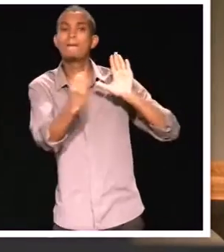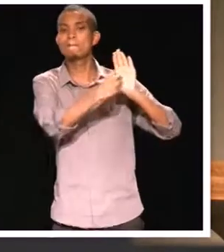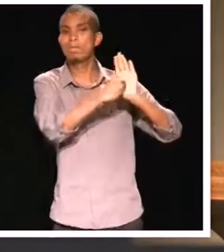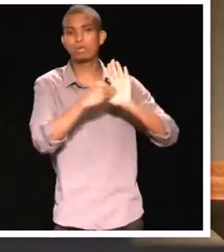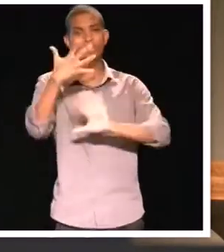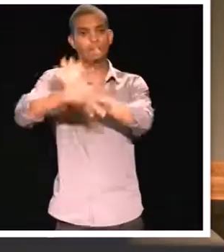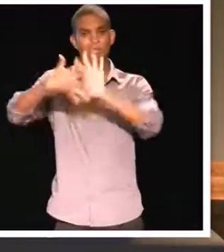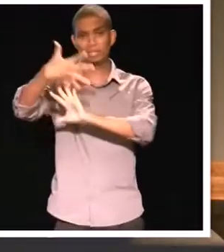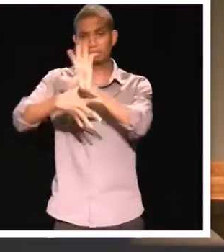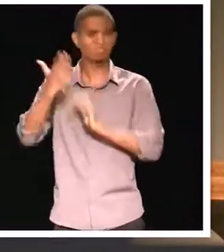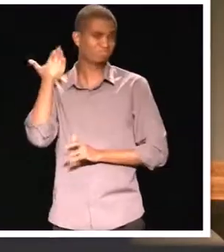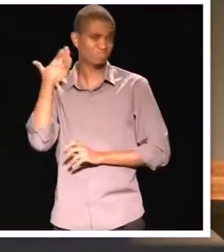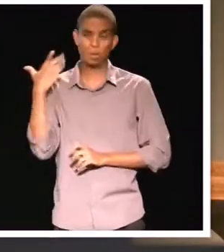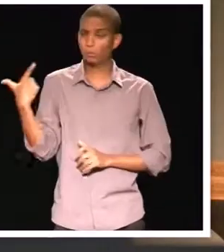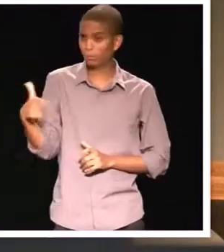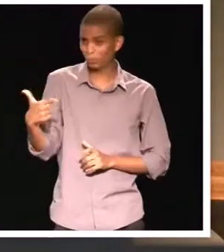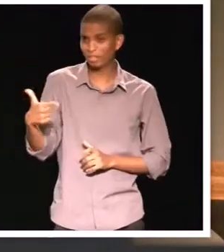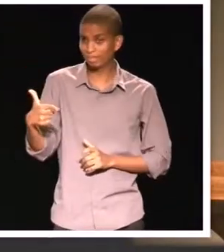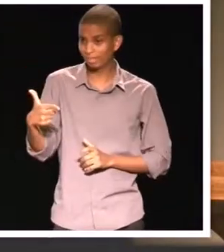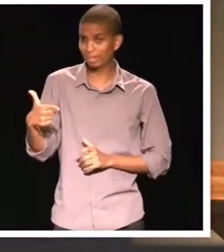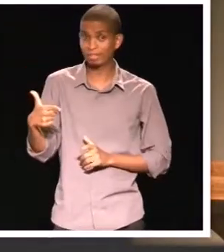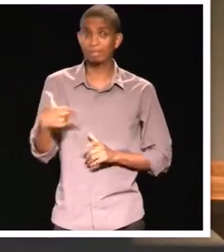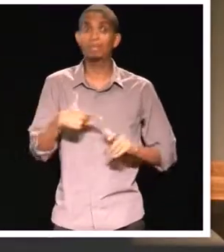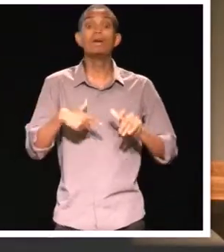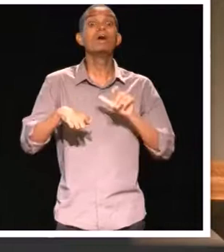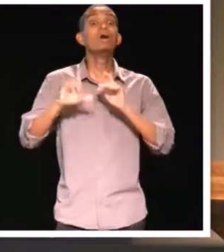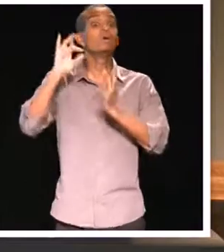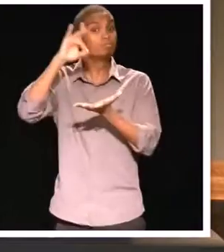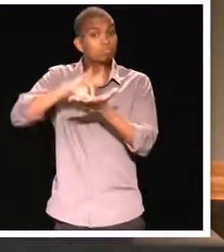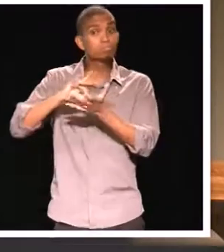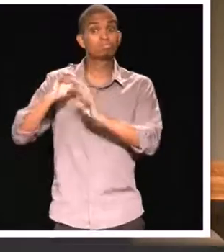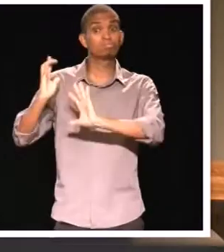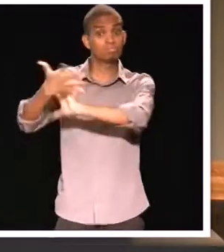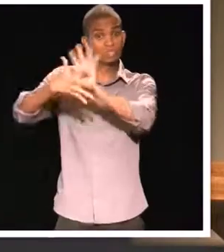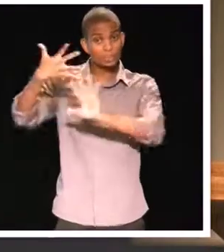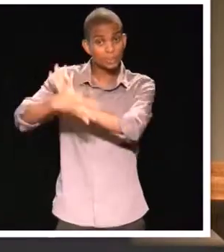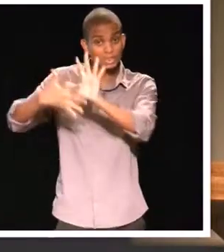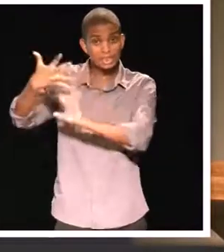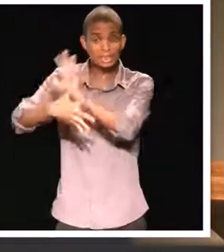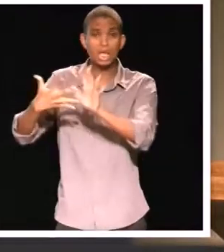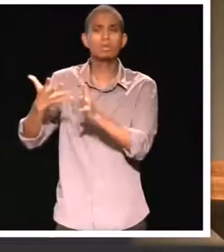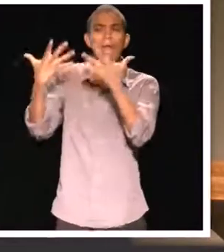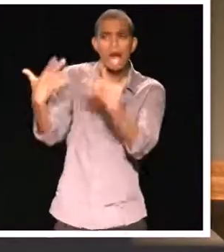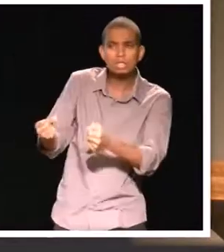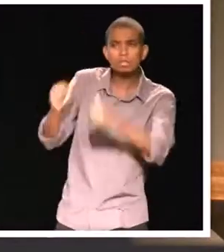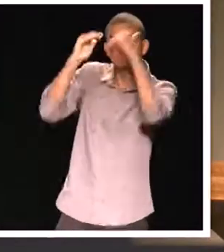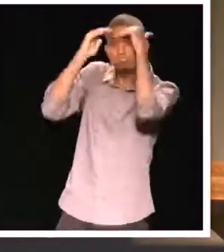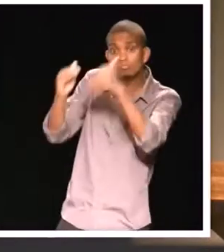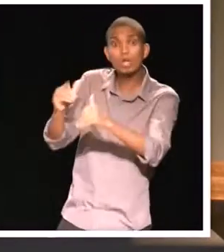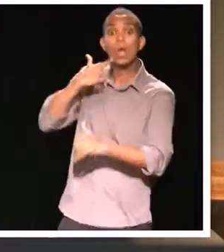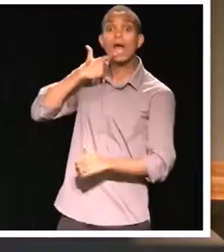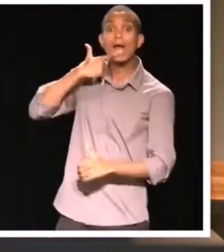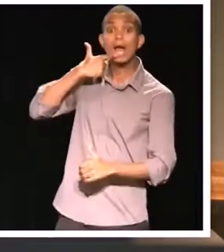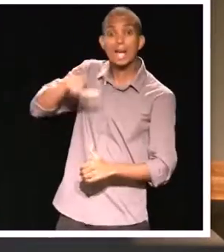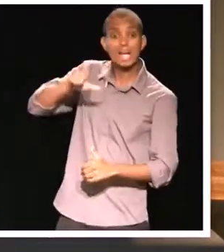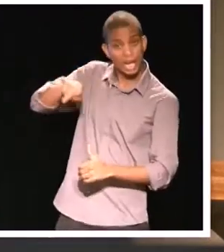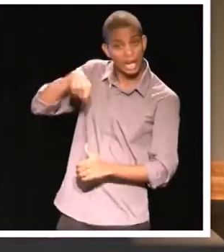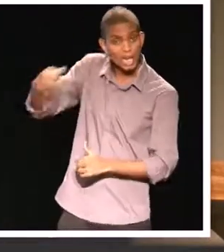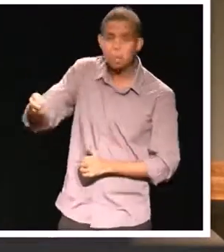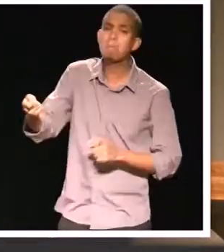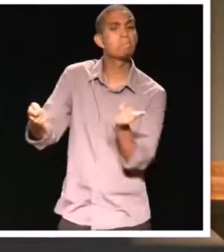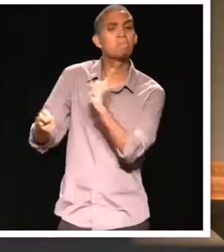de sinais. Essa língua não existia, não era considerada língua. Era um